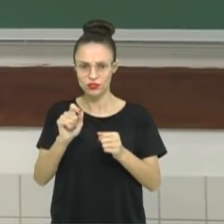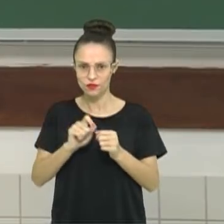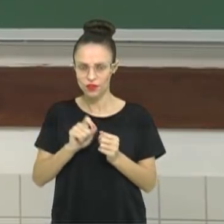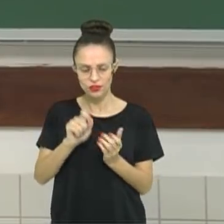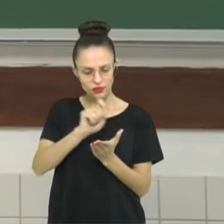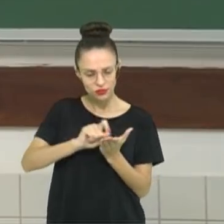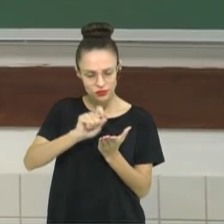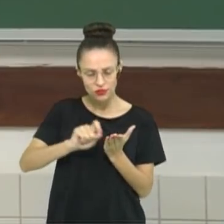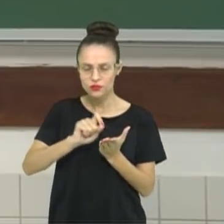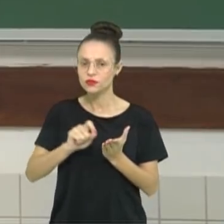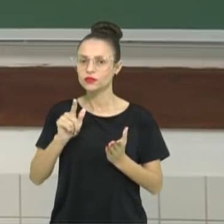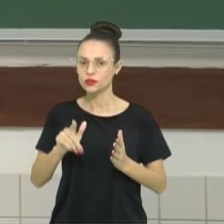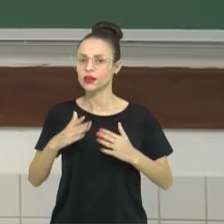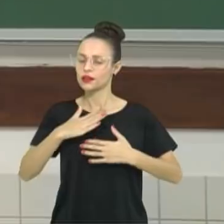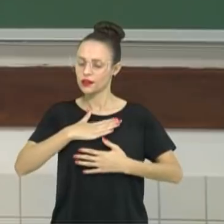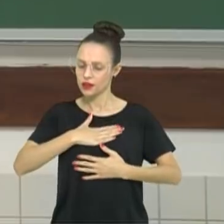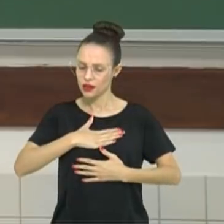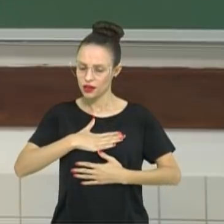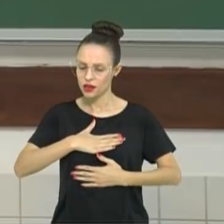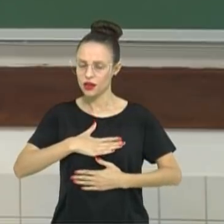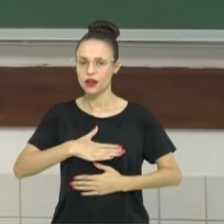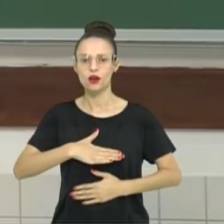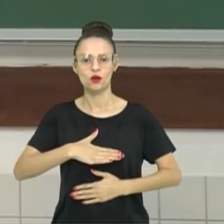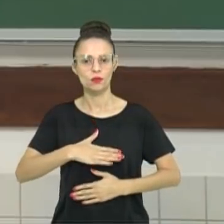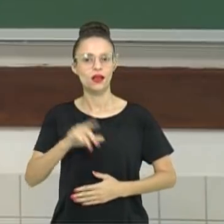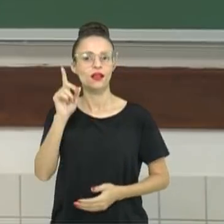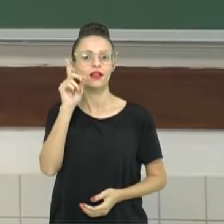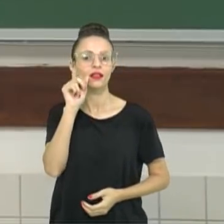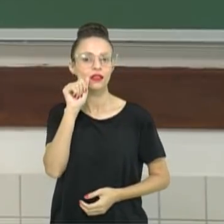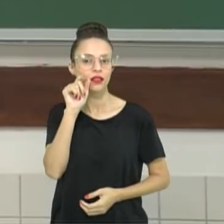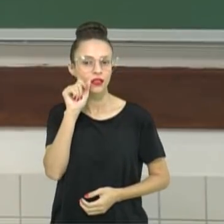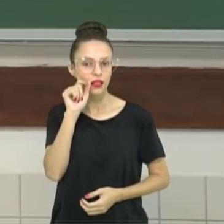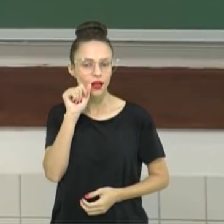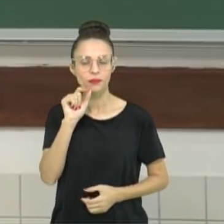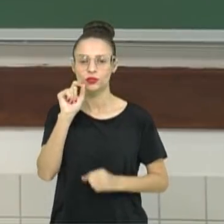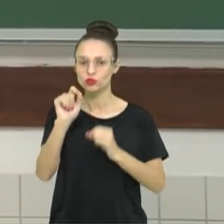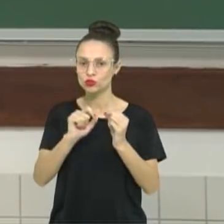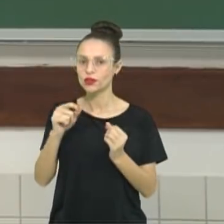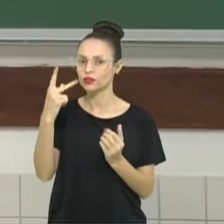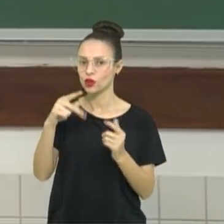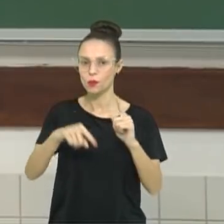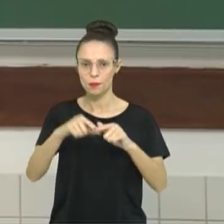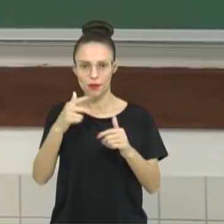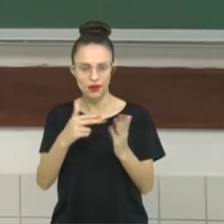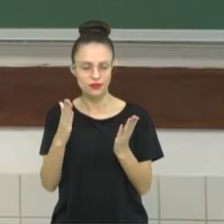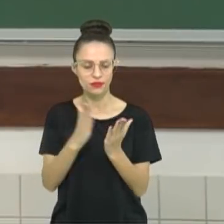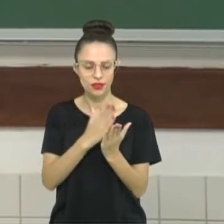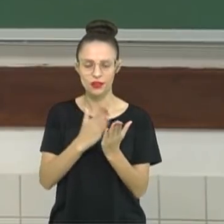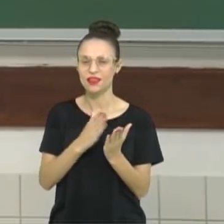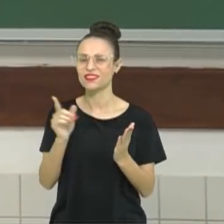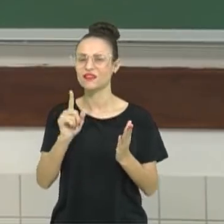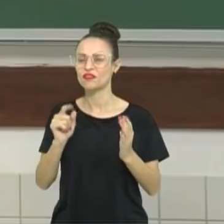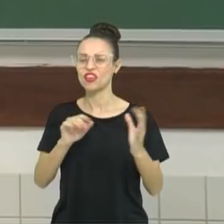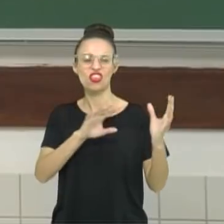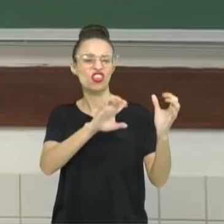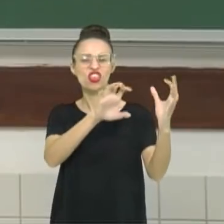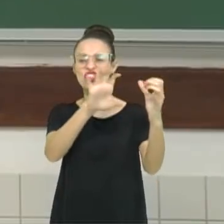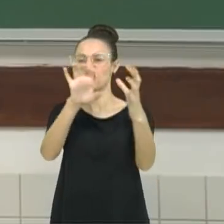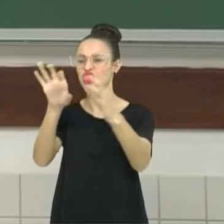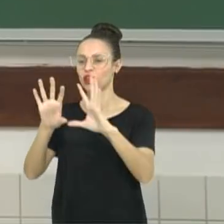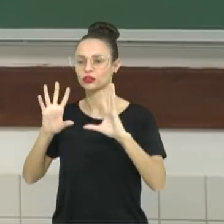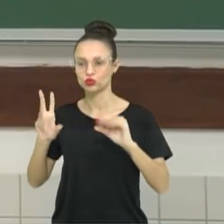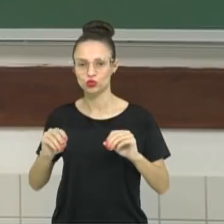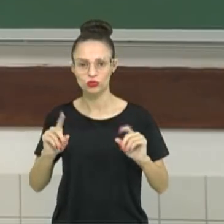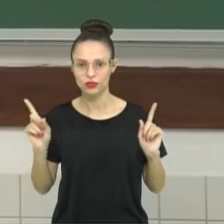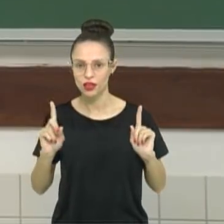suas coisas. Vai com calma, vai com lápis, pega o seu material e não fica brigando com todo mundo para todo